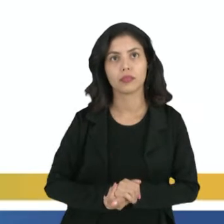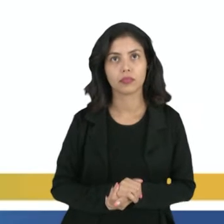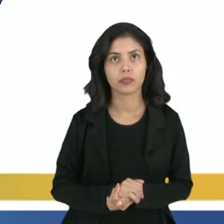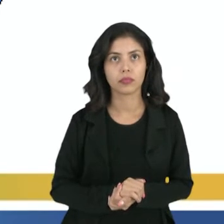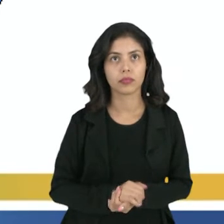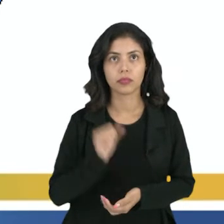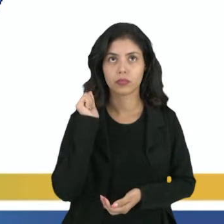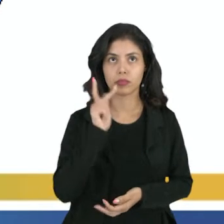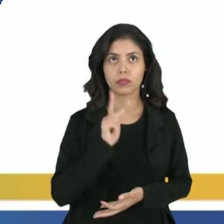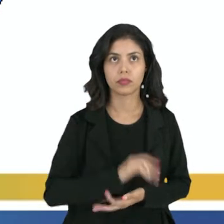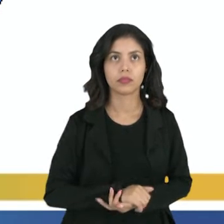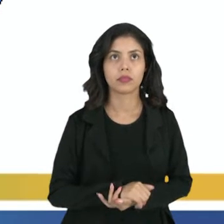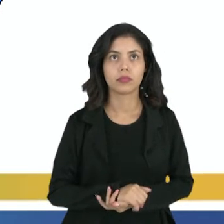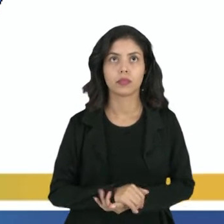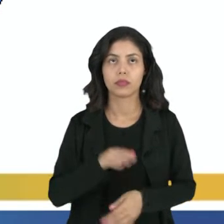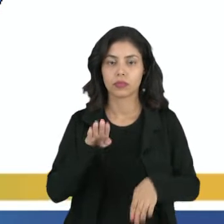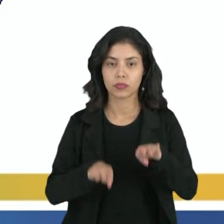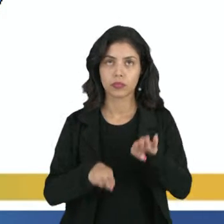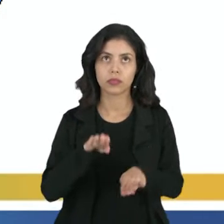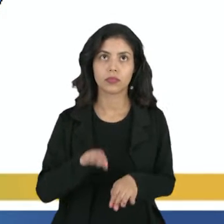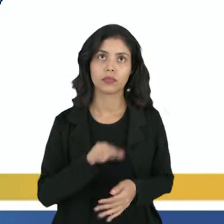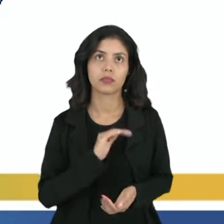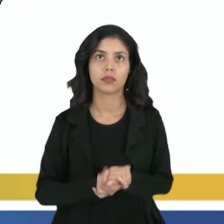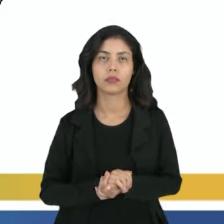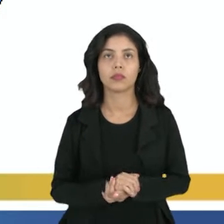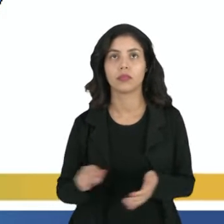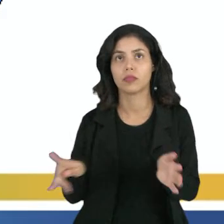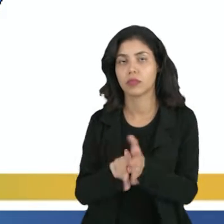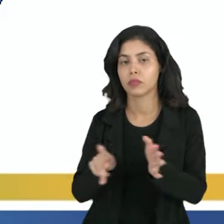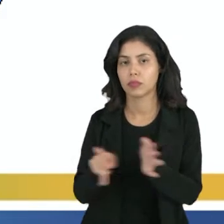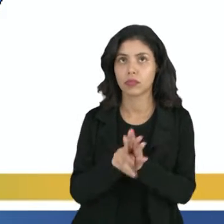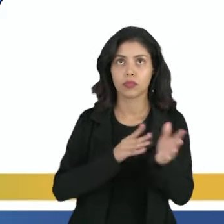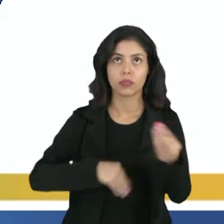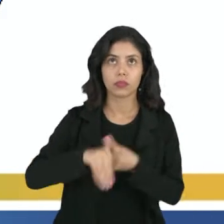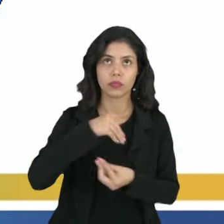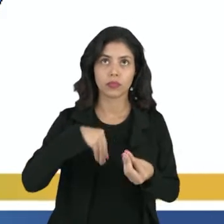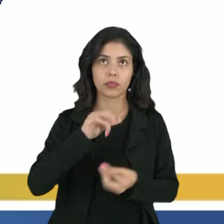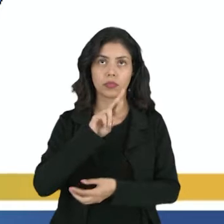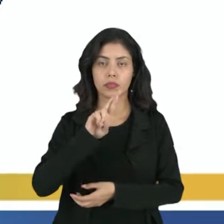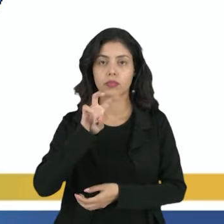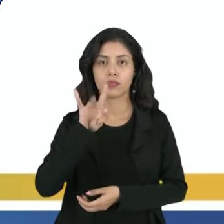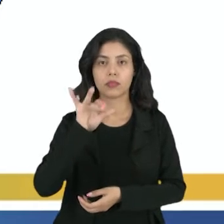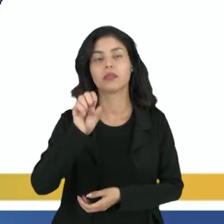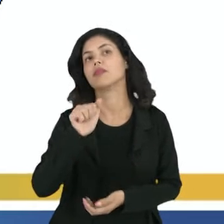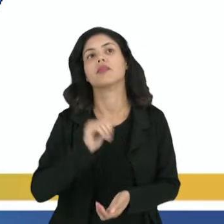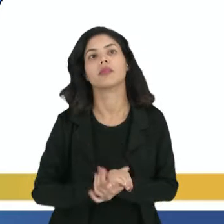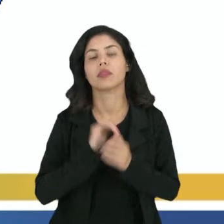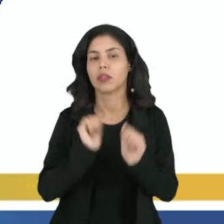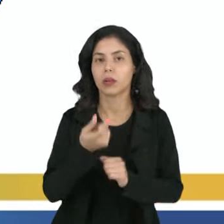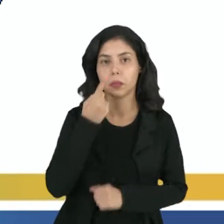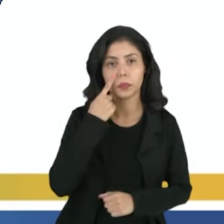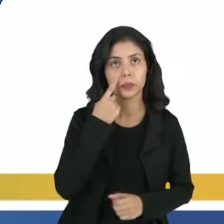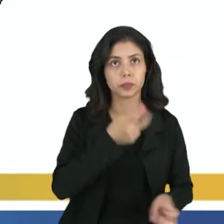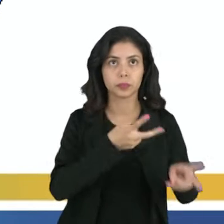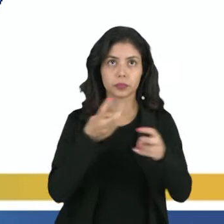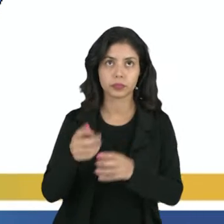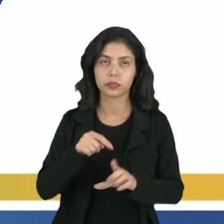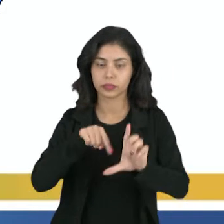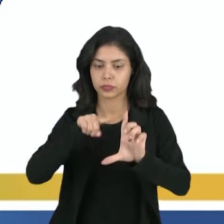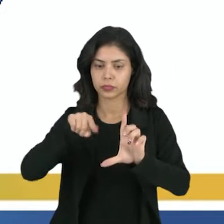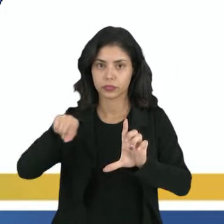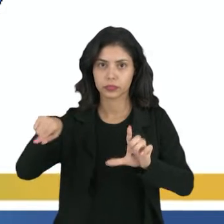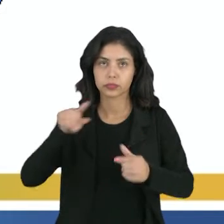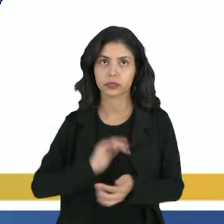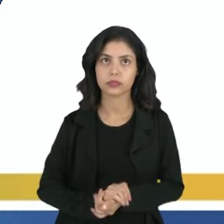reversível, ok? O equilíbrio é um estado atingido por reações reversíveis. Então, a gente pode estar observando aqui